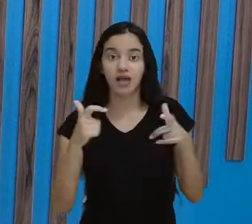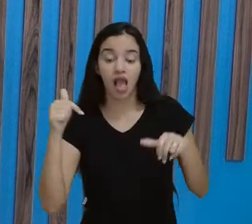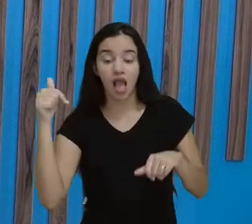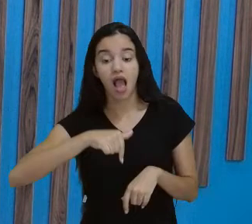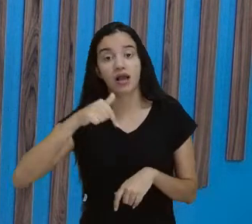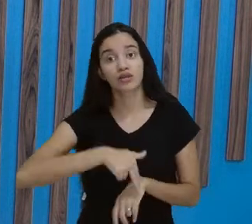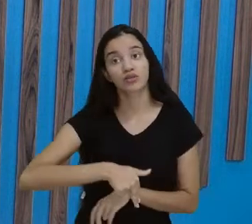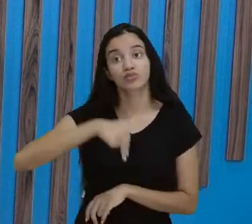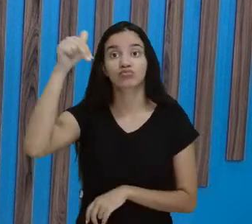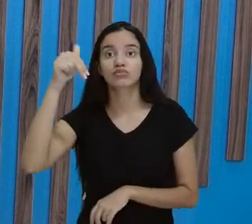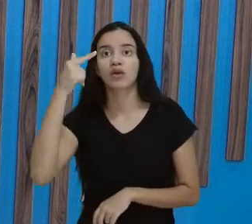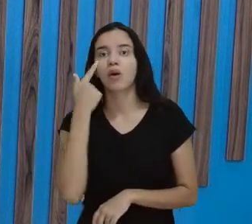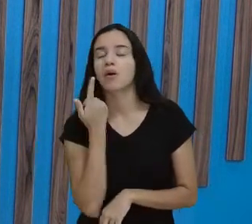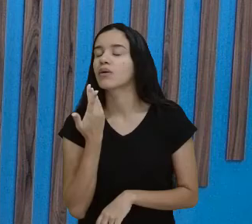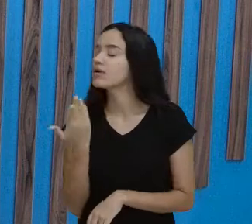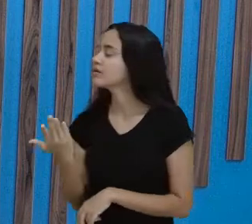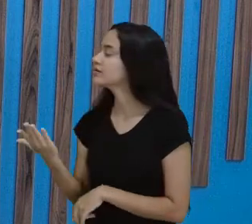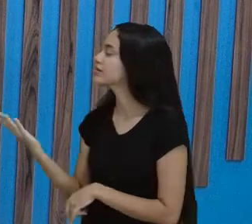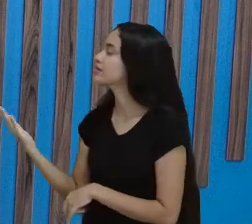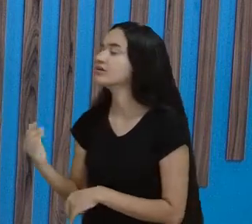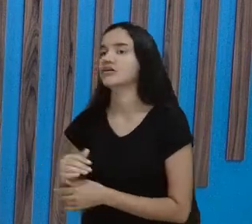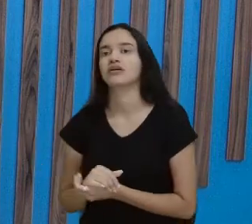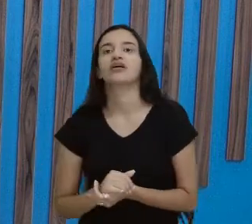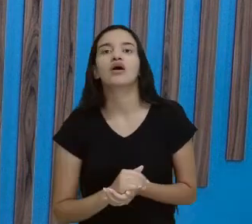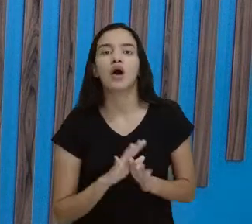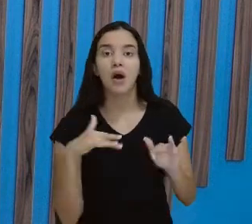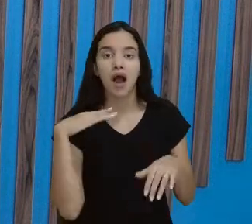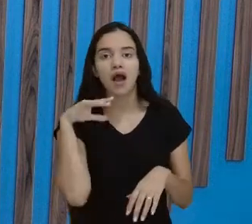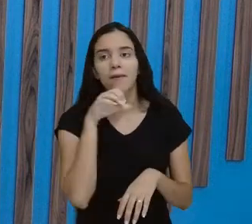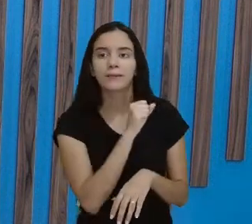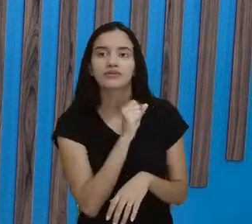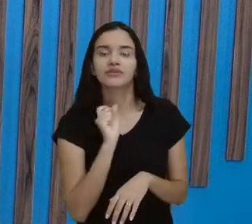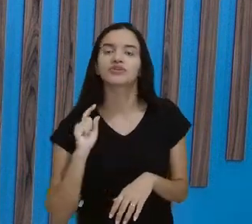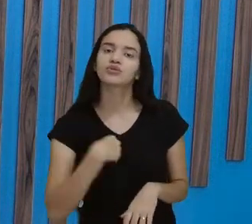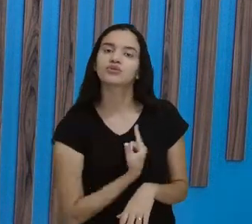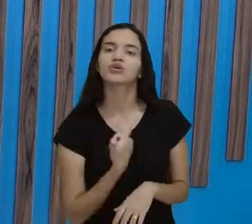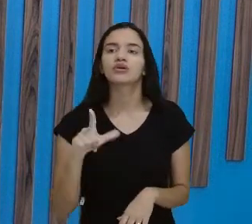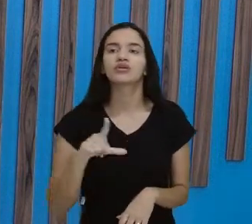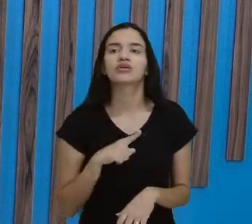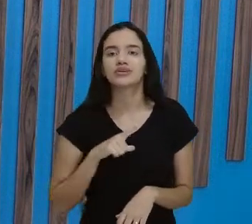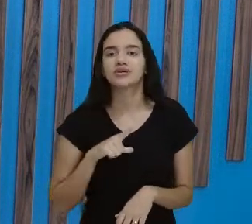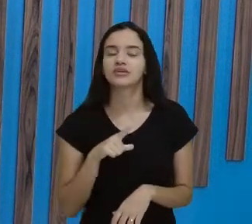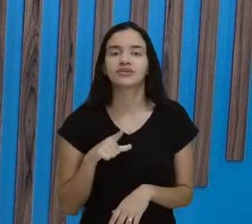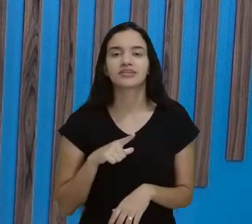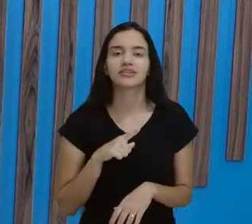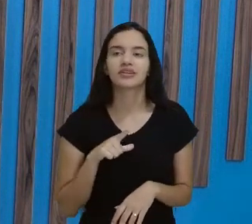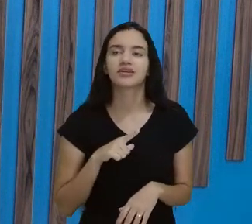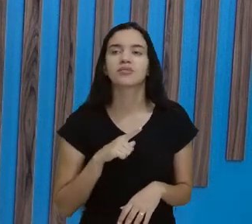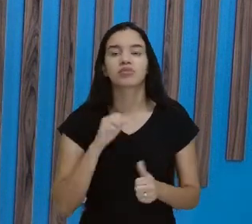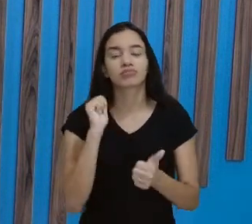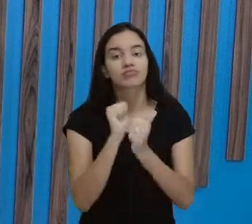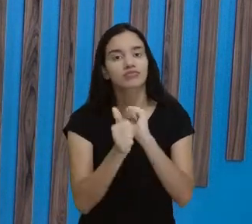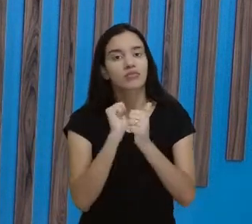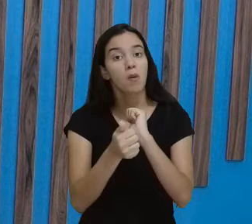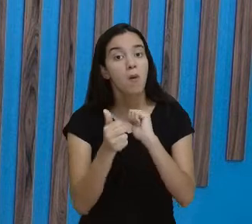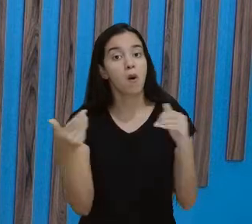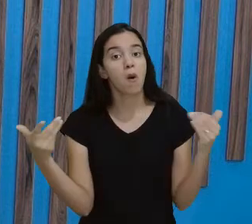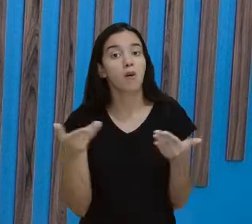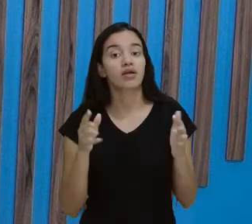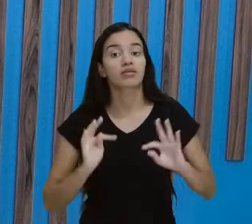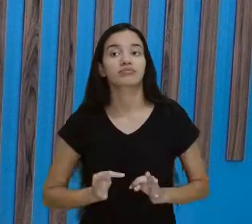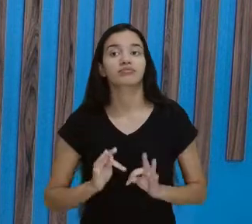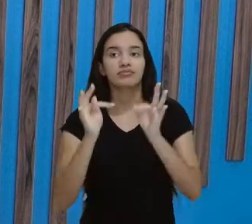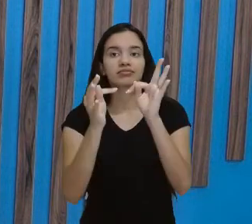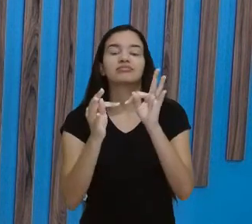Nordeste nós somos destaque, tá bom? Olha aqui, rapidinho, nós temos uma ampla rede de transportes hoje, né? Toda a